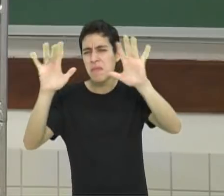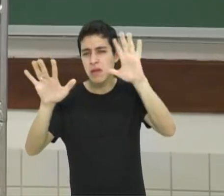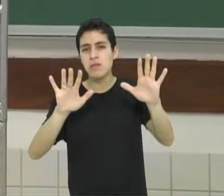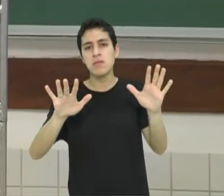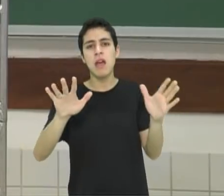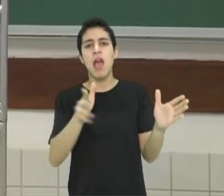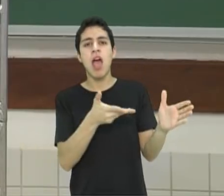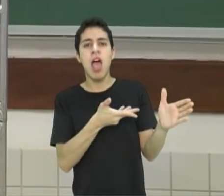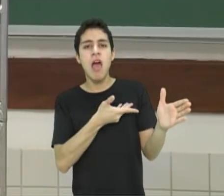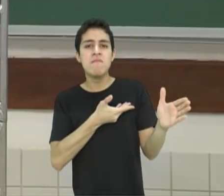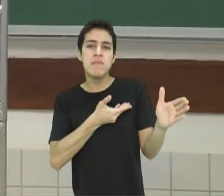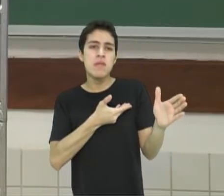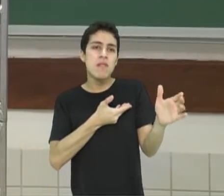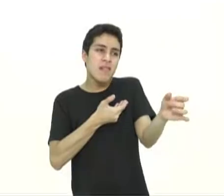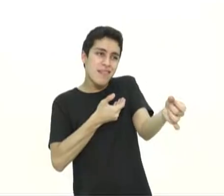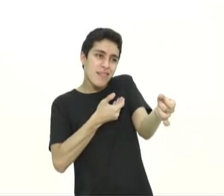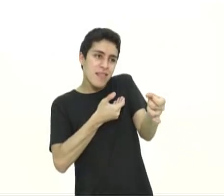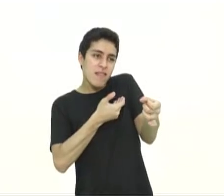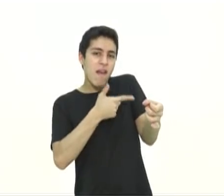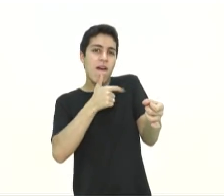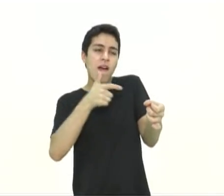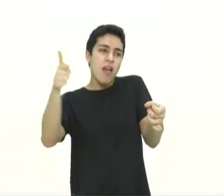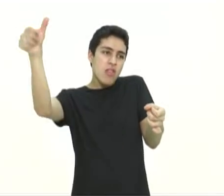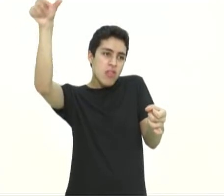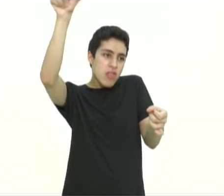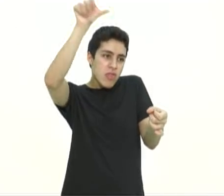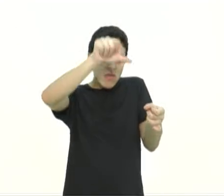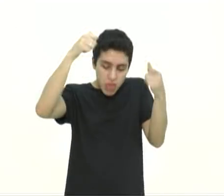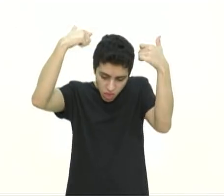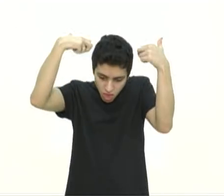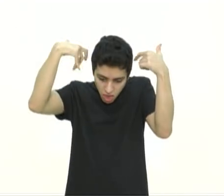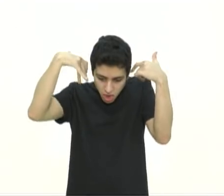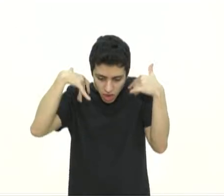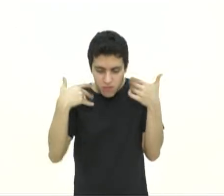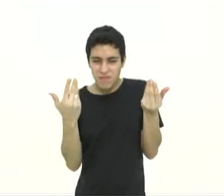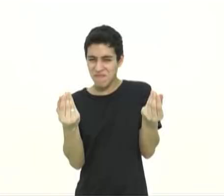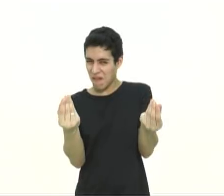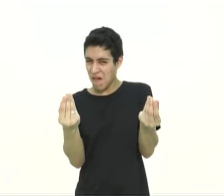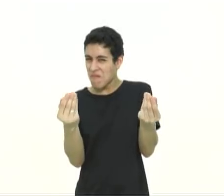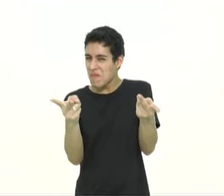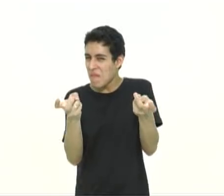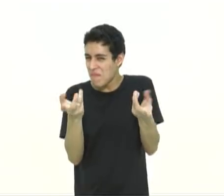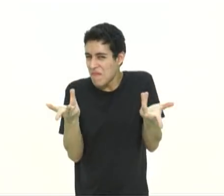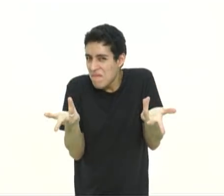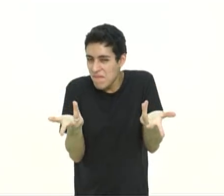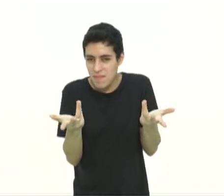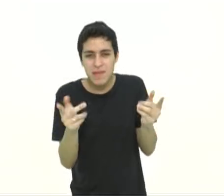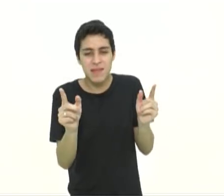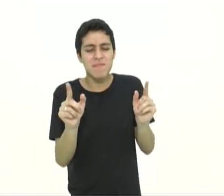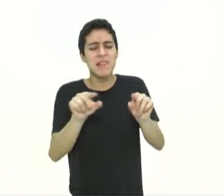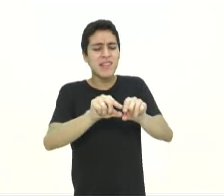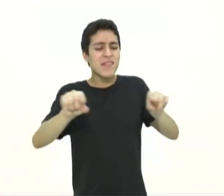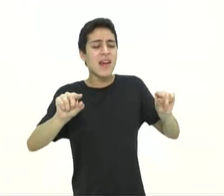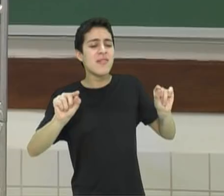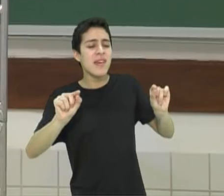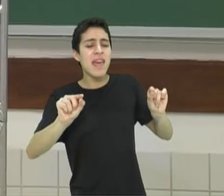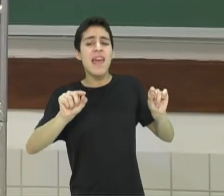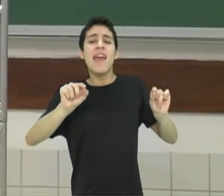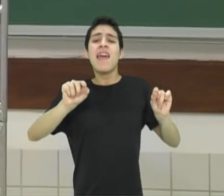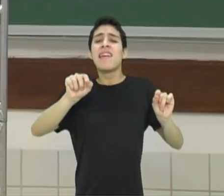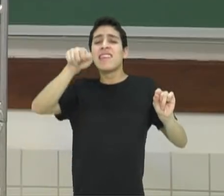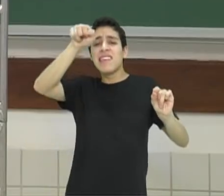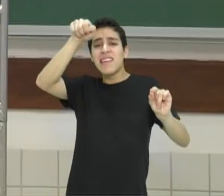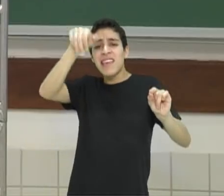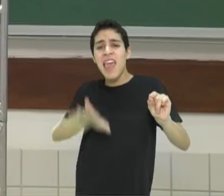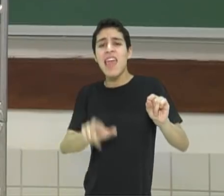água no seu amigo para cuidar dele. Isso pode ser observado em quem vai cuidar delas quando eu estiver viajando.